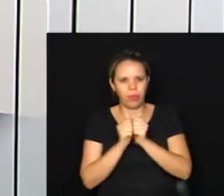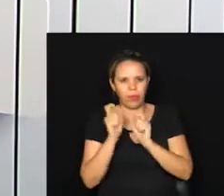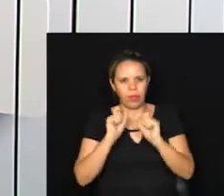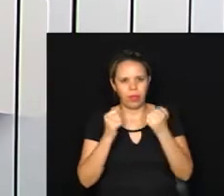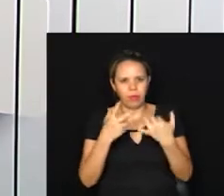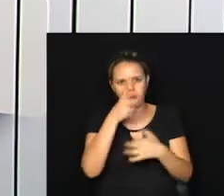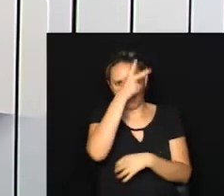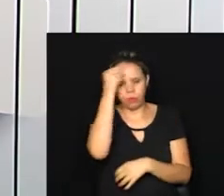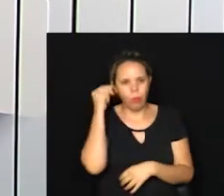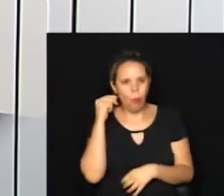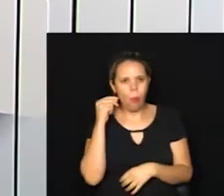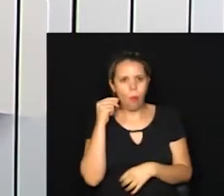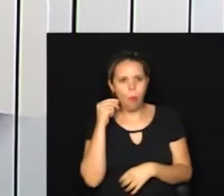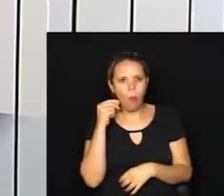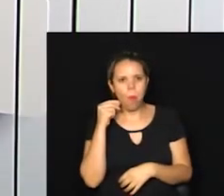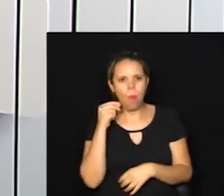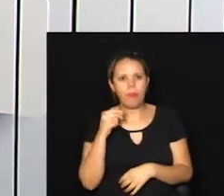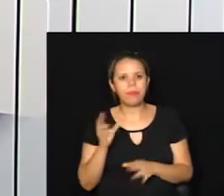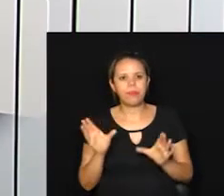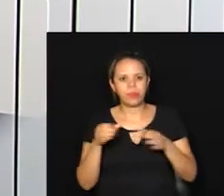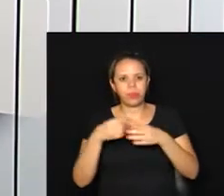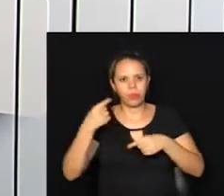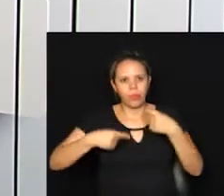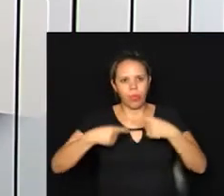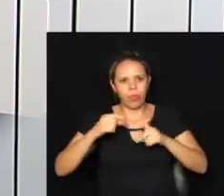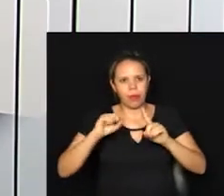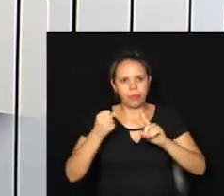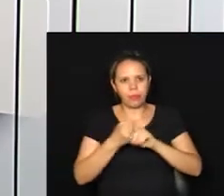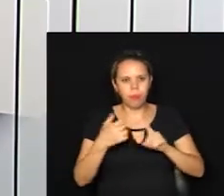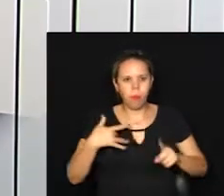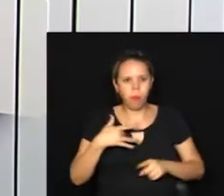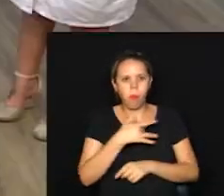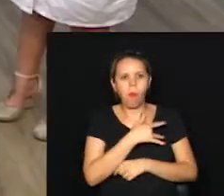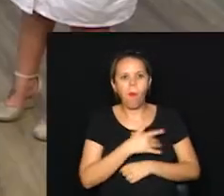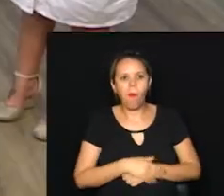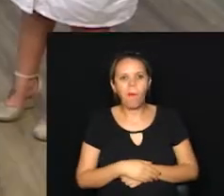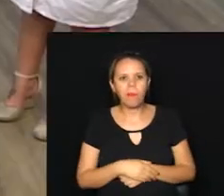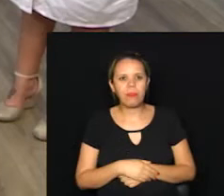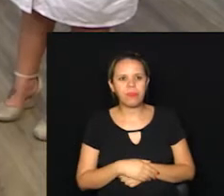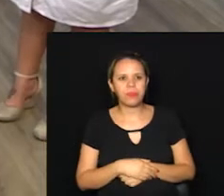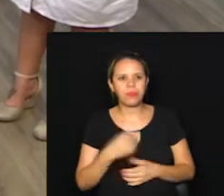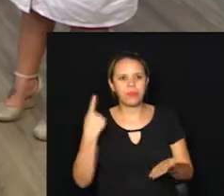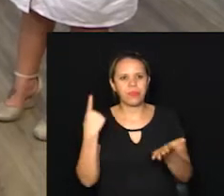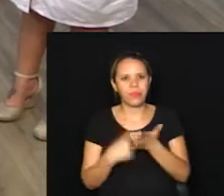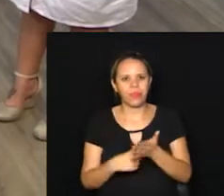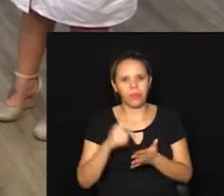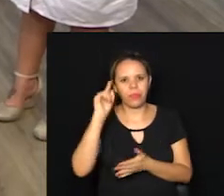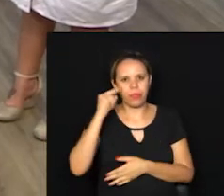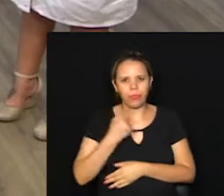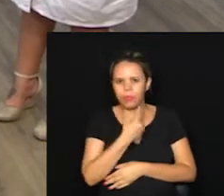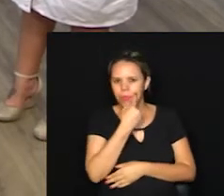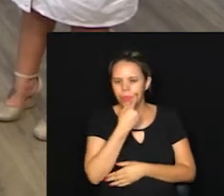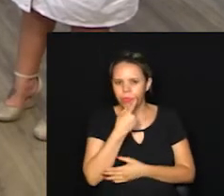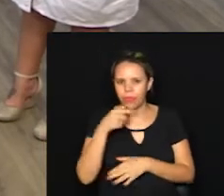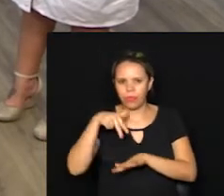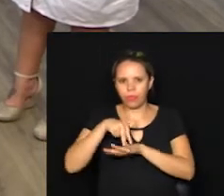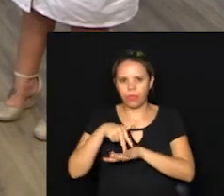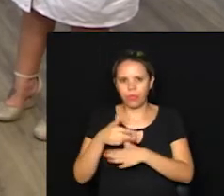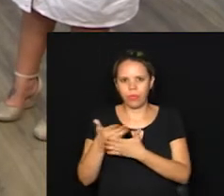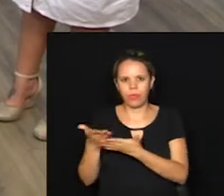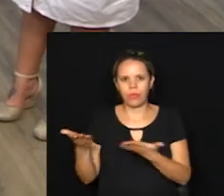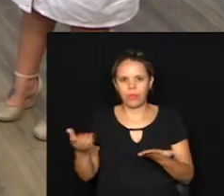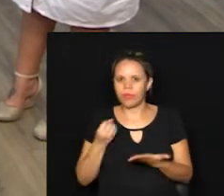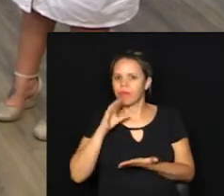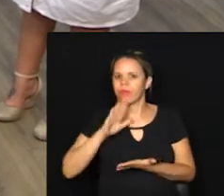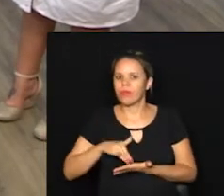audiência pública, comandada pela Comissão de Política Social e Saúde. Como combinado, Mina Abreu já está aqui nos nossos estúdios.